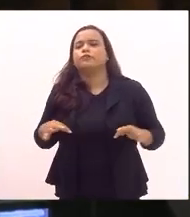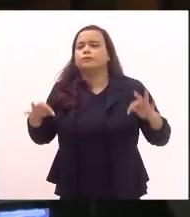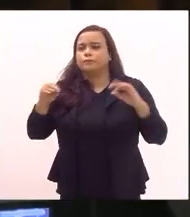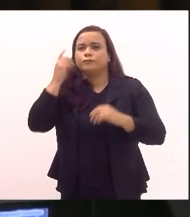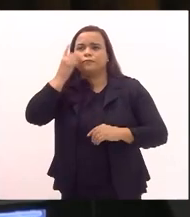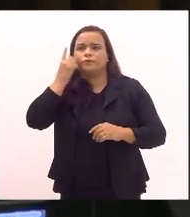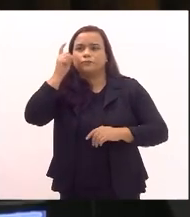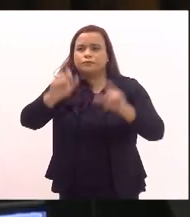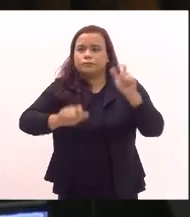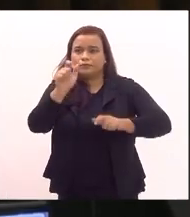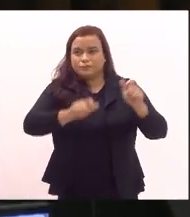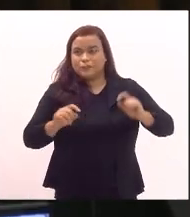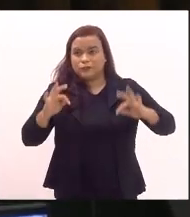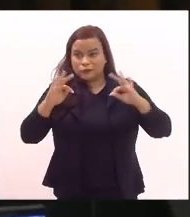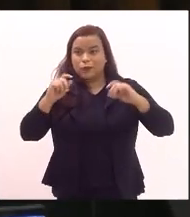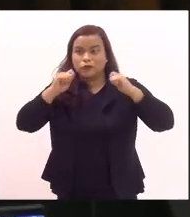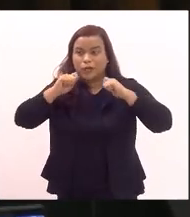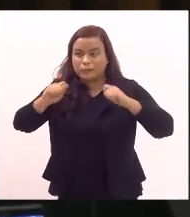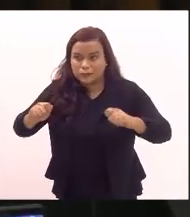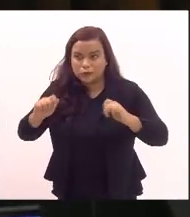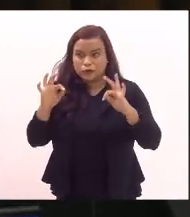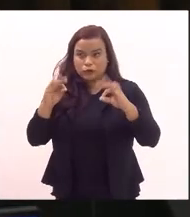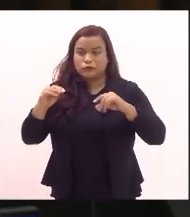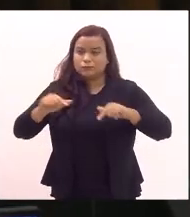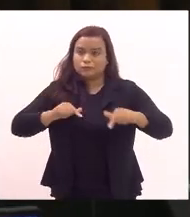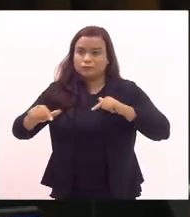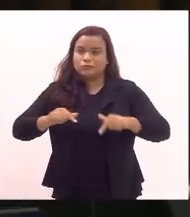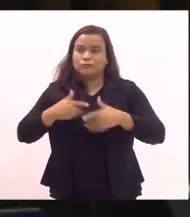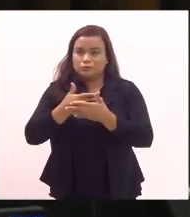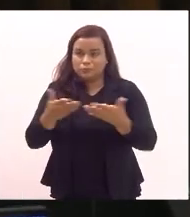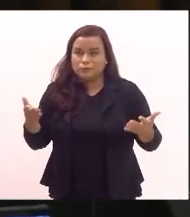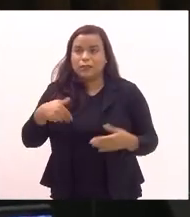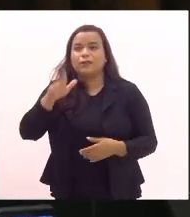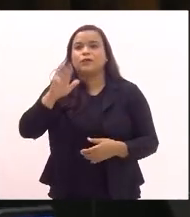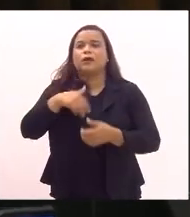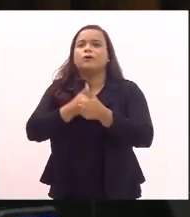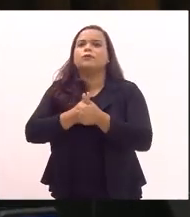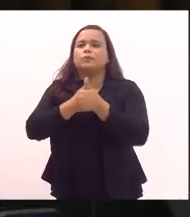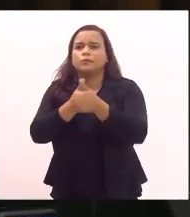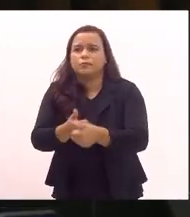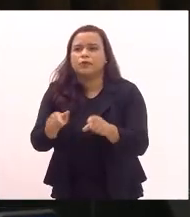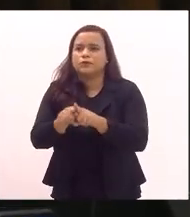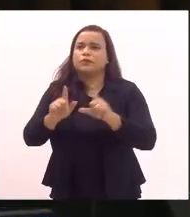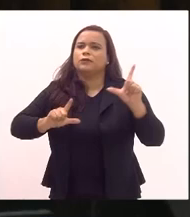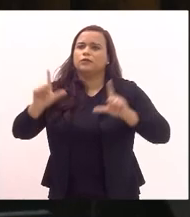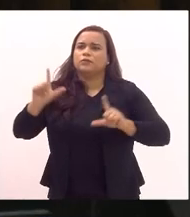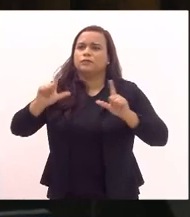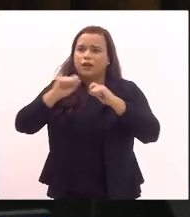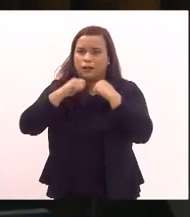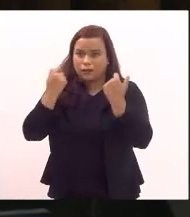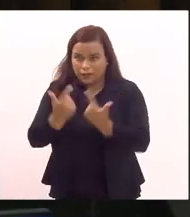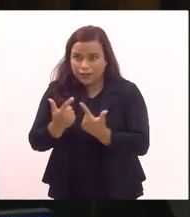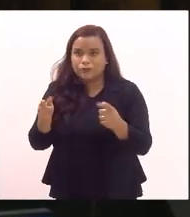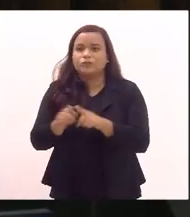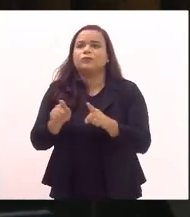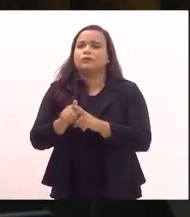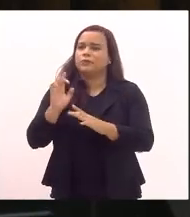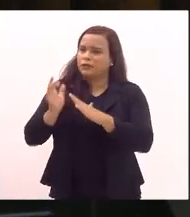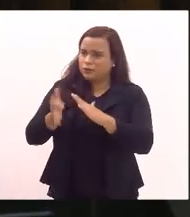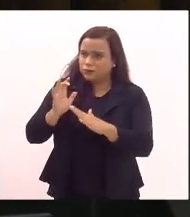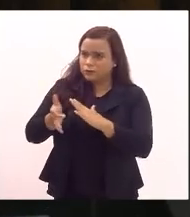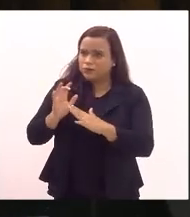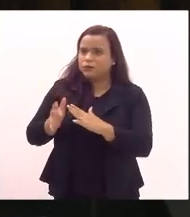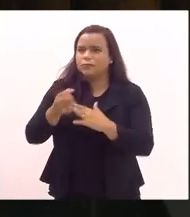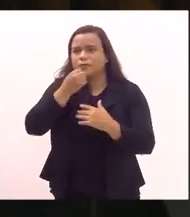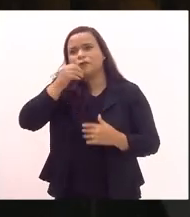presente a todos os assessores que estão aqui quem nos acompanha através da TV alerj e também na nossas redes